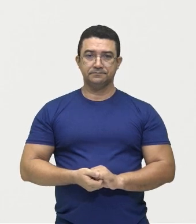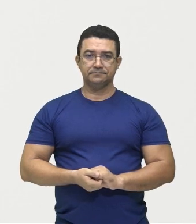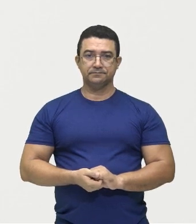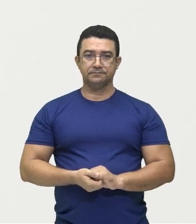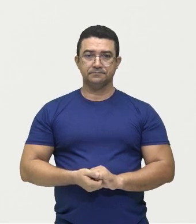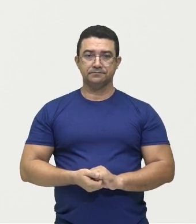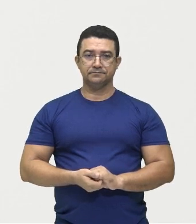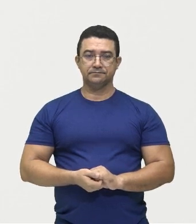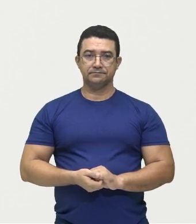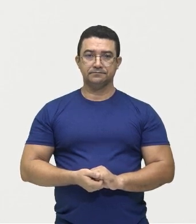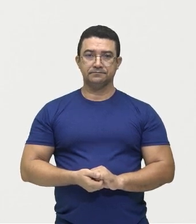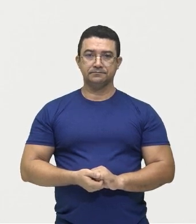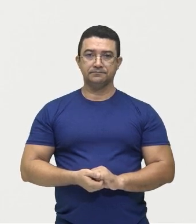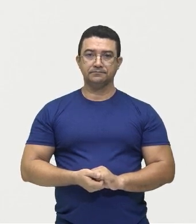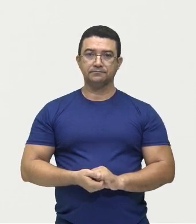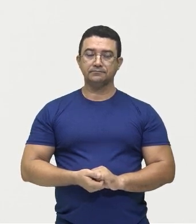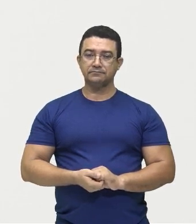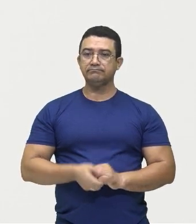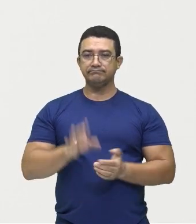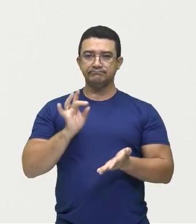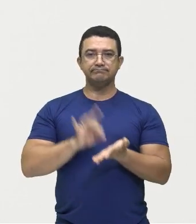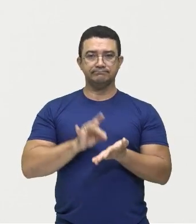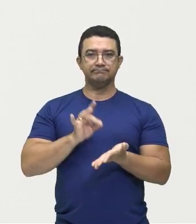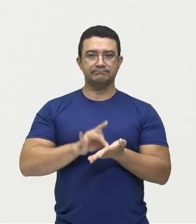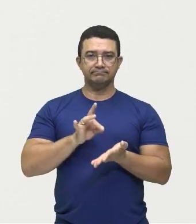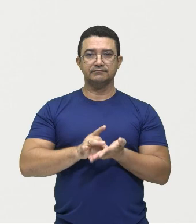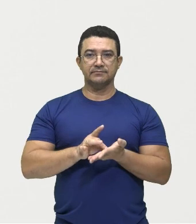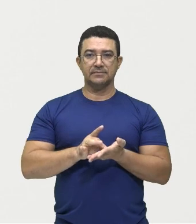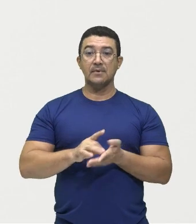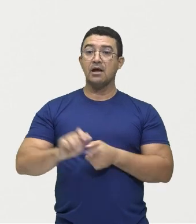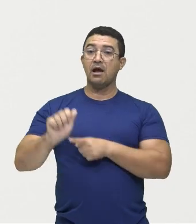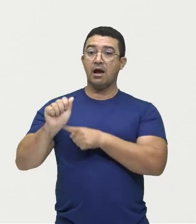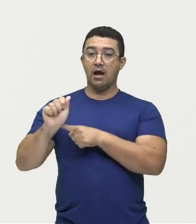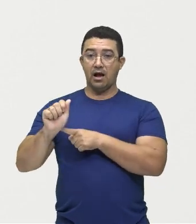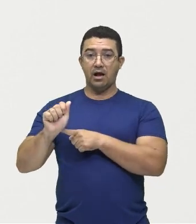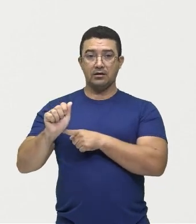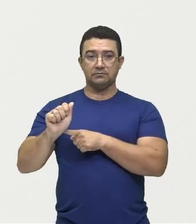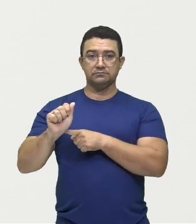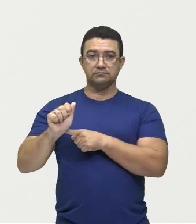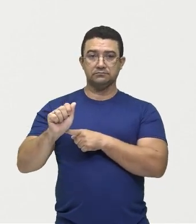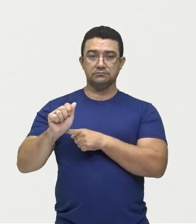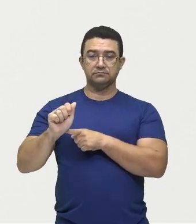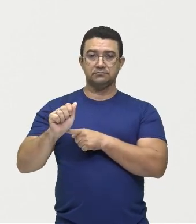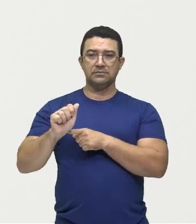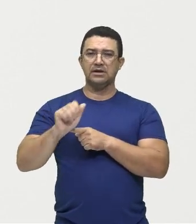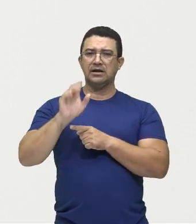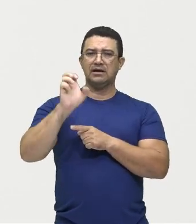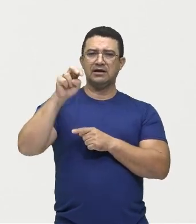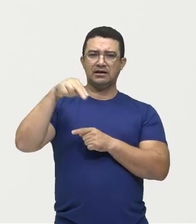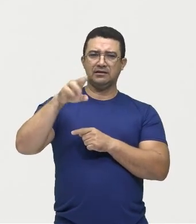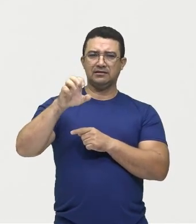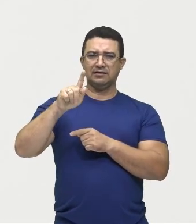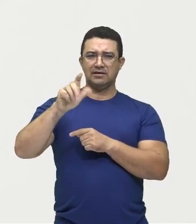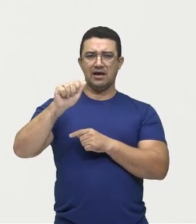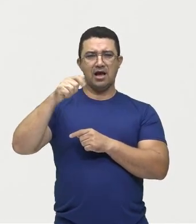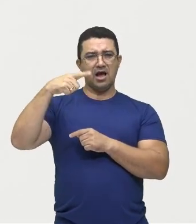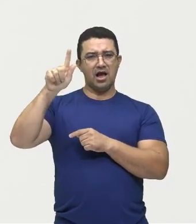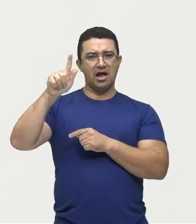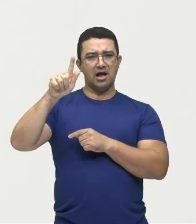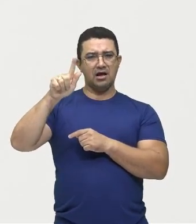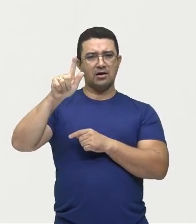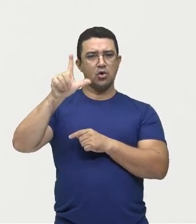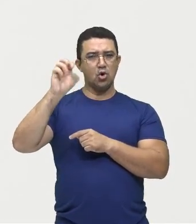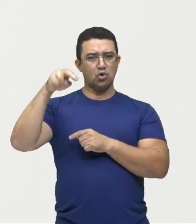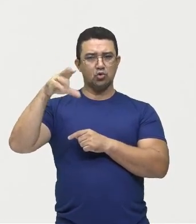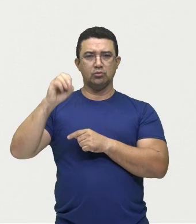sobre a questão, tá? Então, de fato, meus amigos, é um eneágono. Agora, por que é um eneágono? Por que a gente chegou